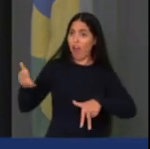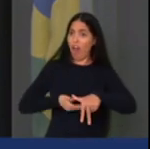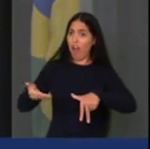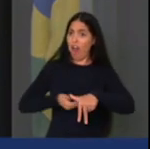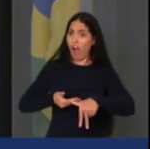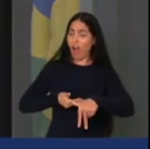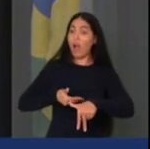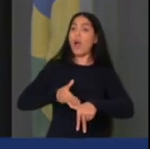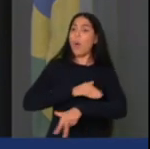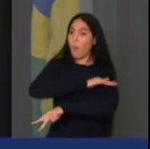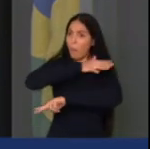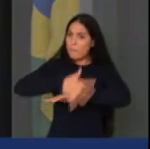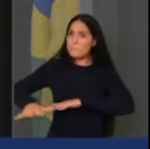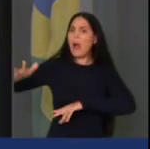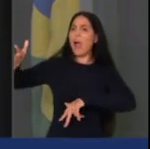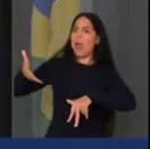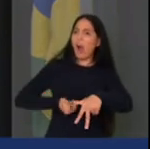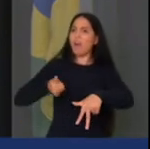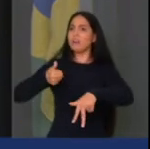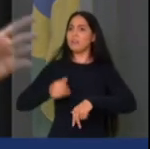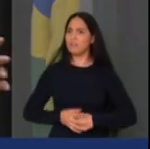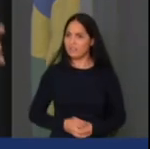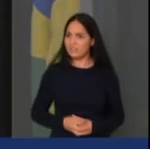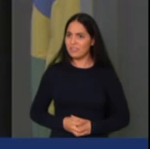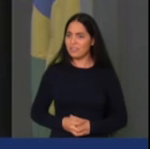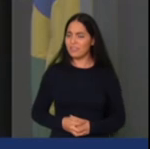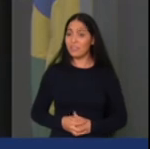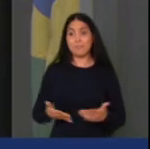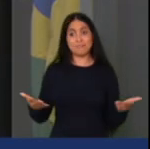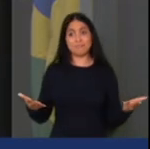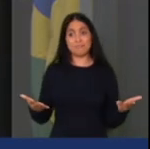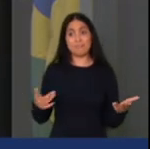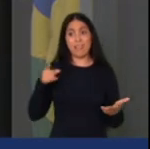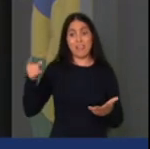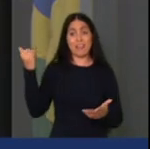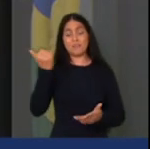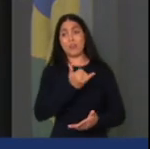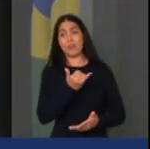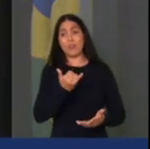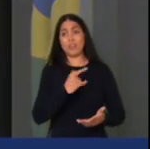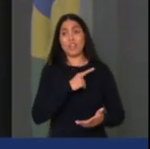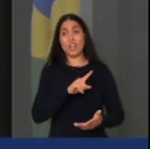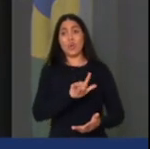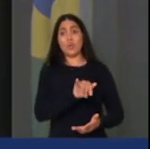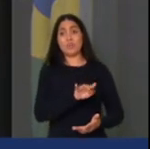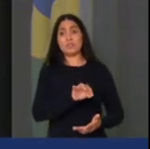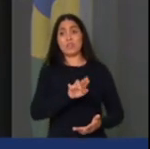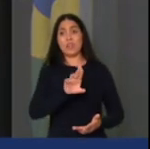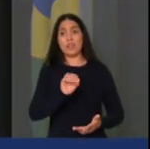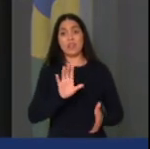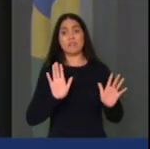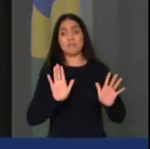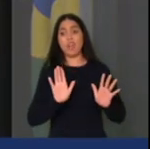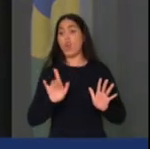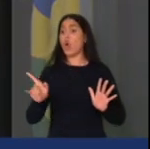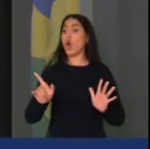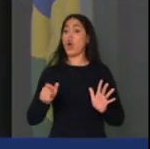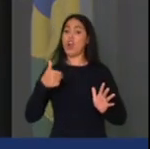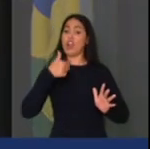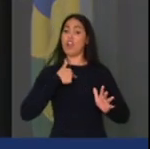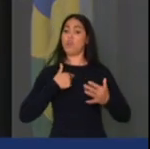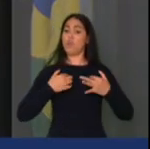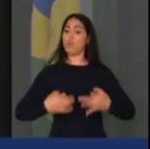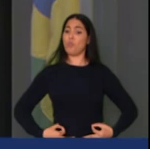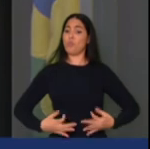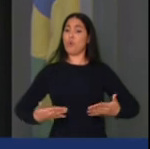Luciano Hang não é mais honesto que ninguém ele é uma grande piada que